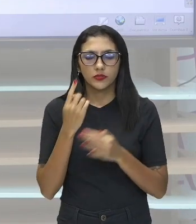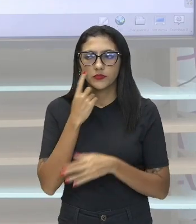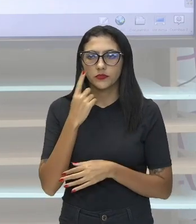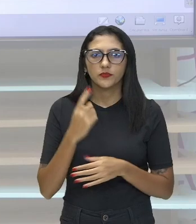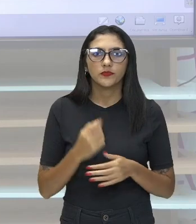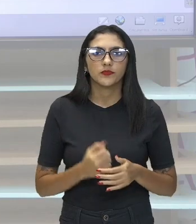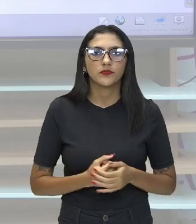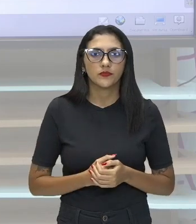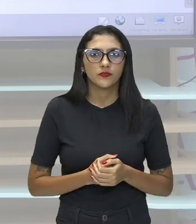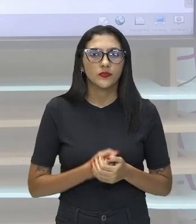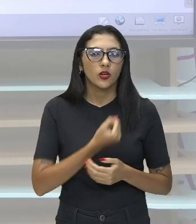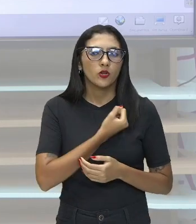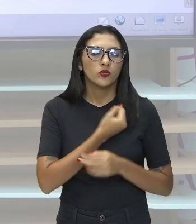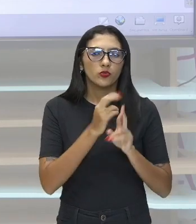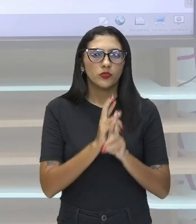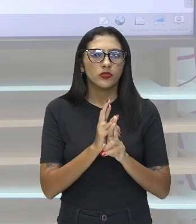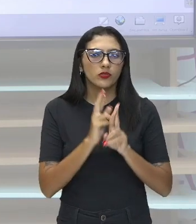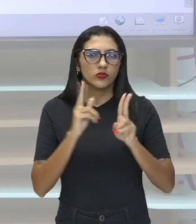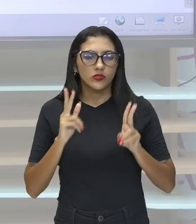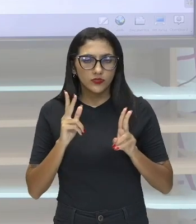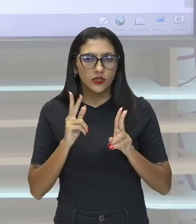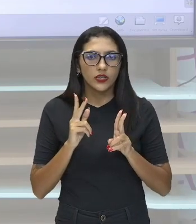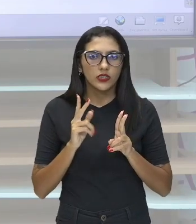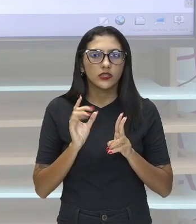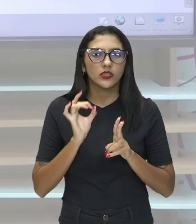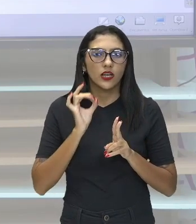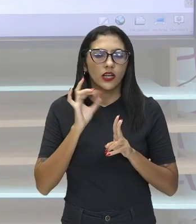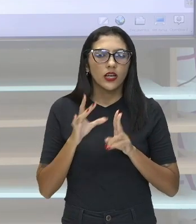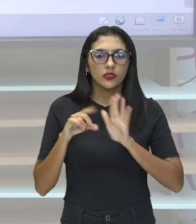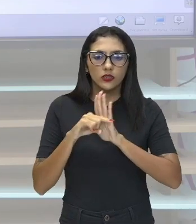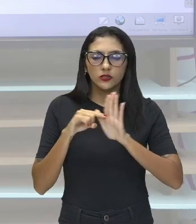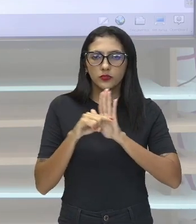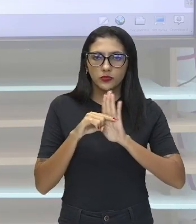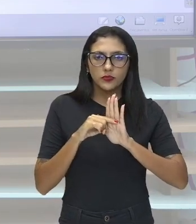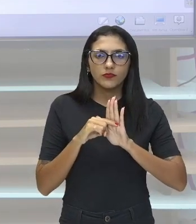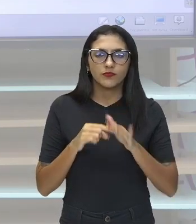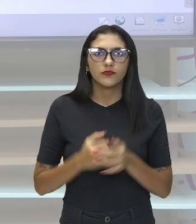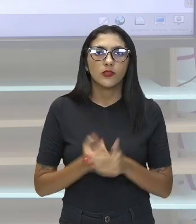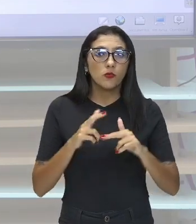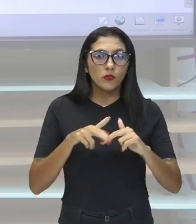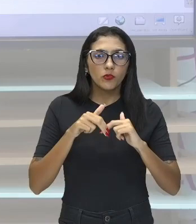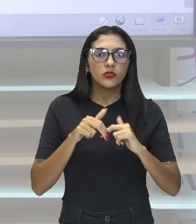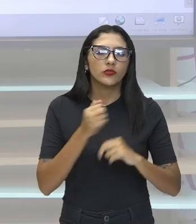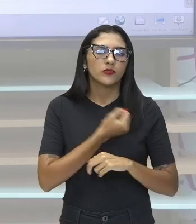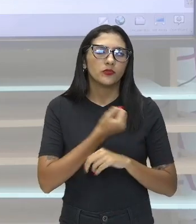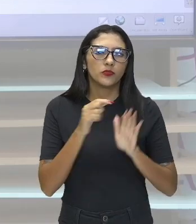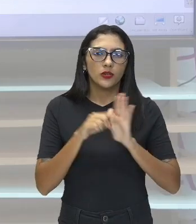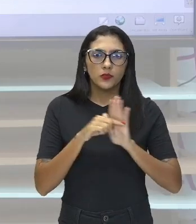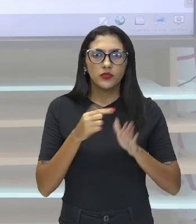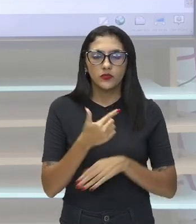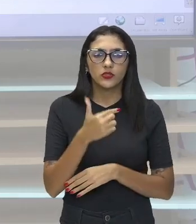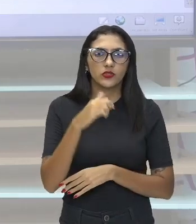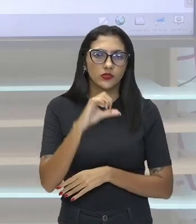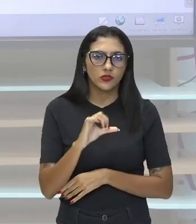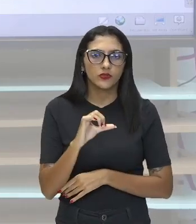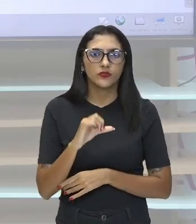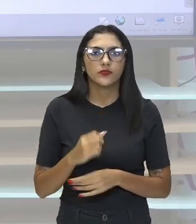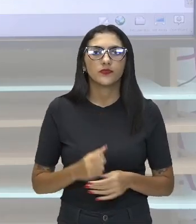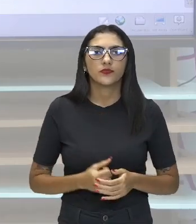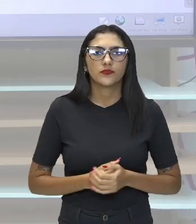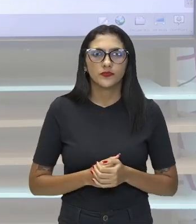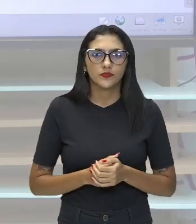eu subtraio os valores e repito o sinal do maior, por isso que deu menos 29, vocês já sabem, né? Uma coisa